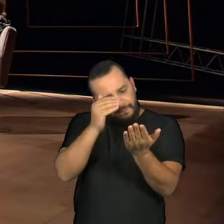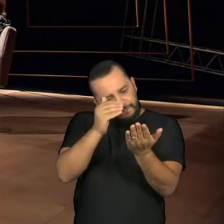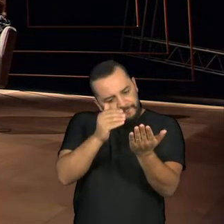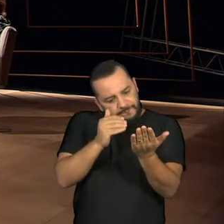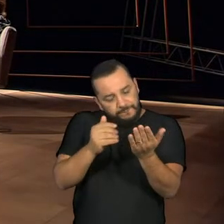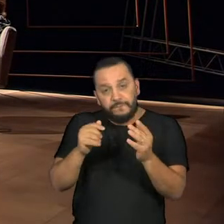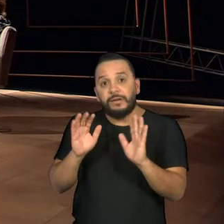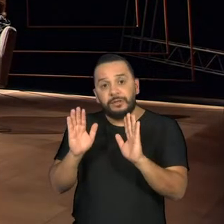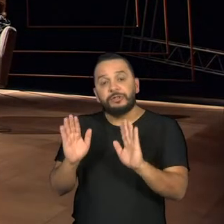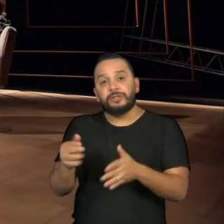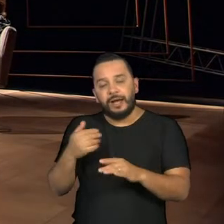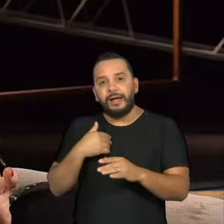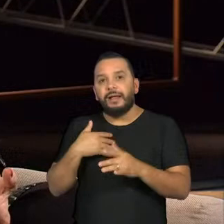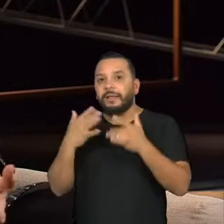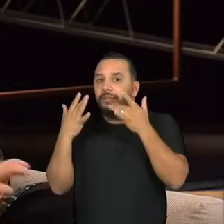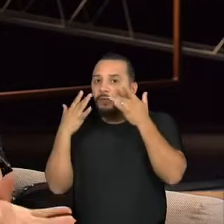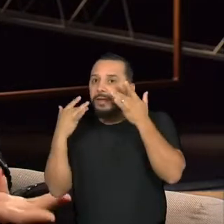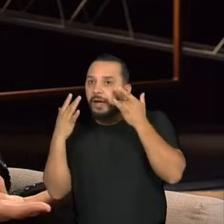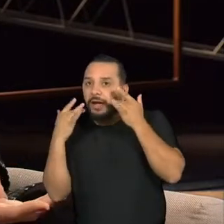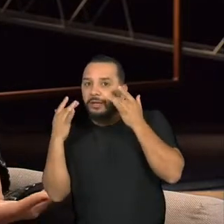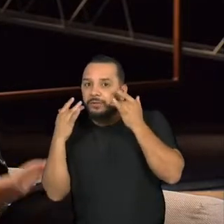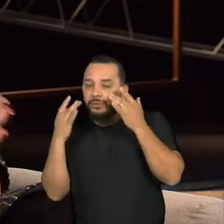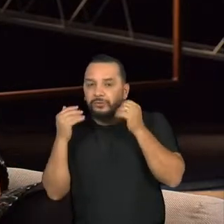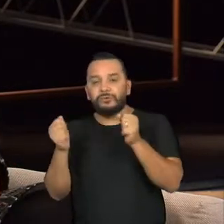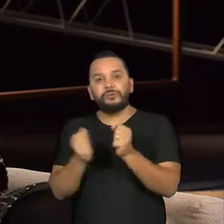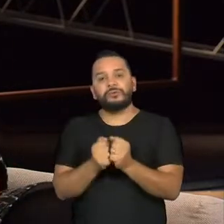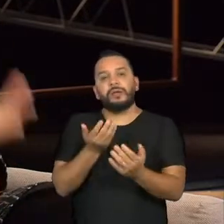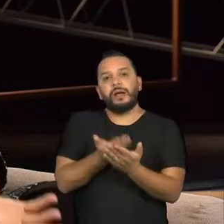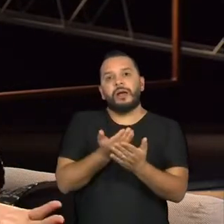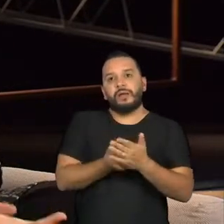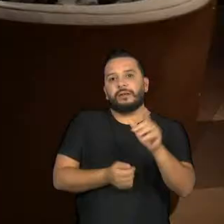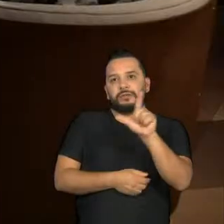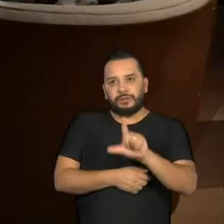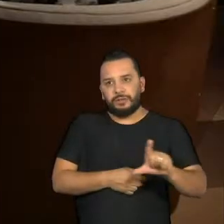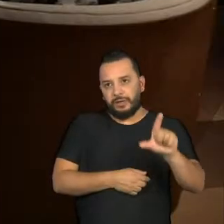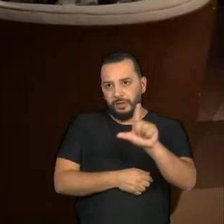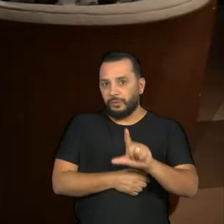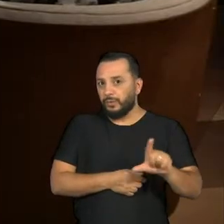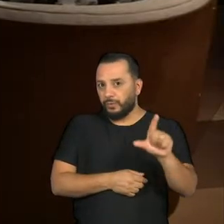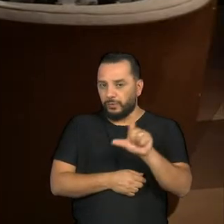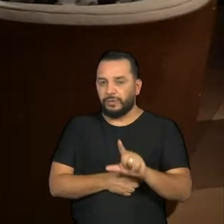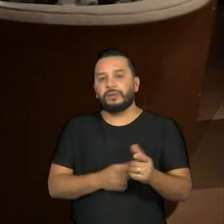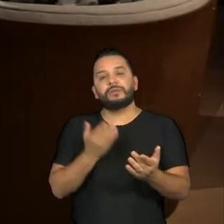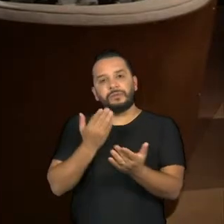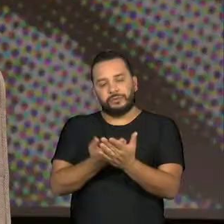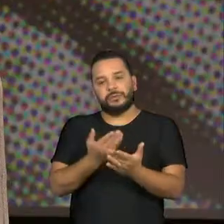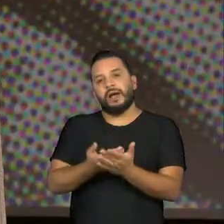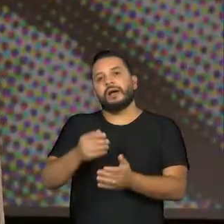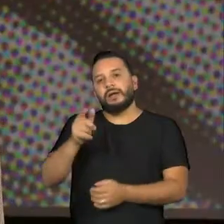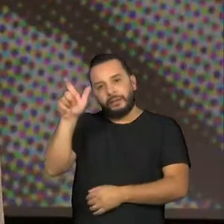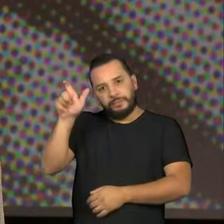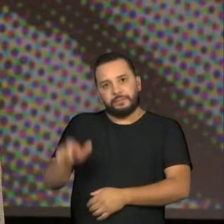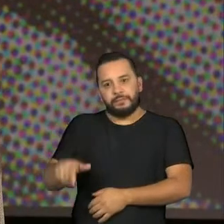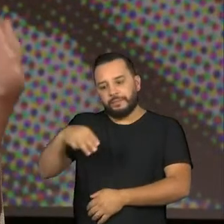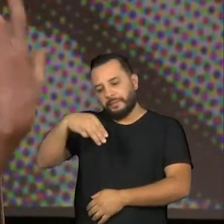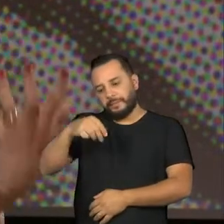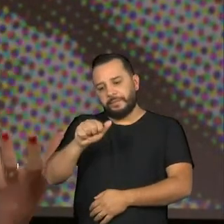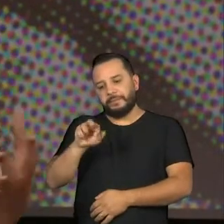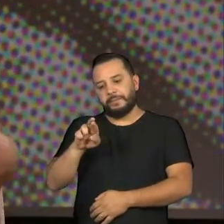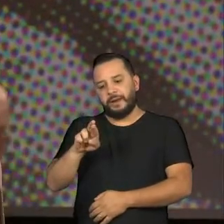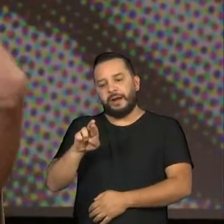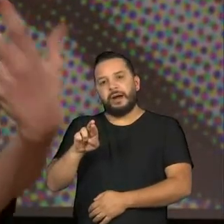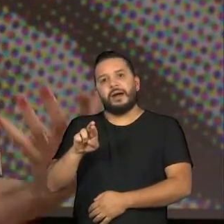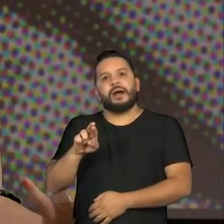vincular a peça de teatro à aula de literatura, que eles estudassem Martins Pena e a gente fosse lá e